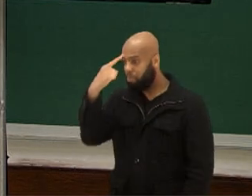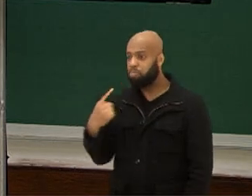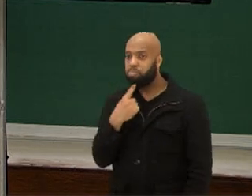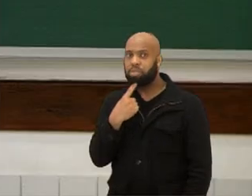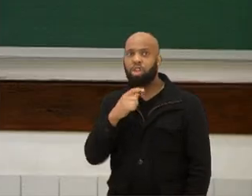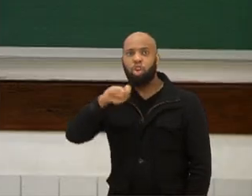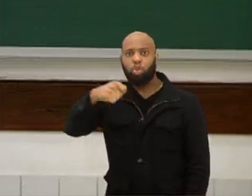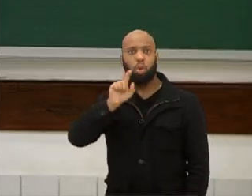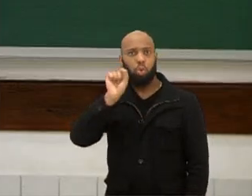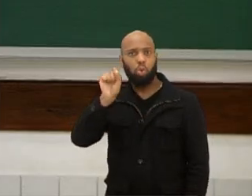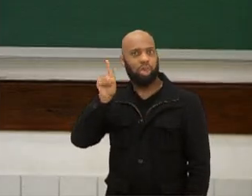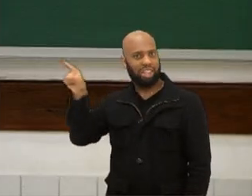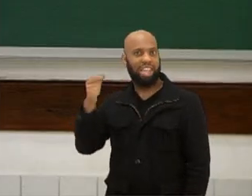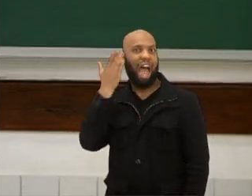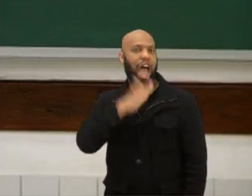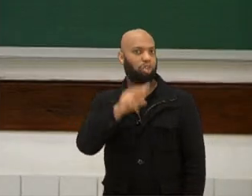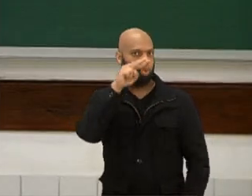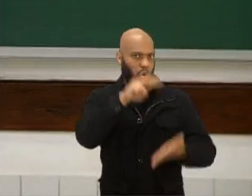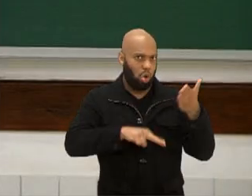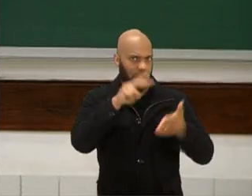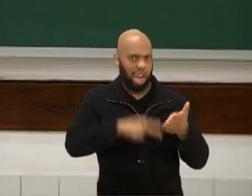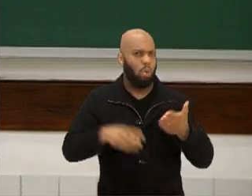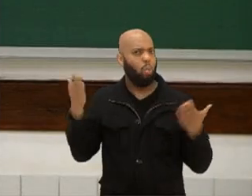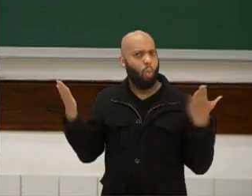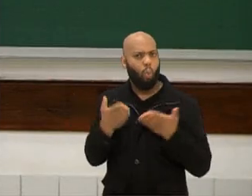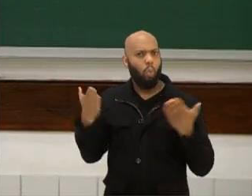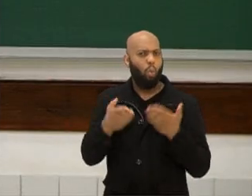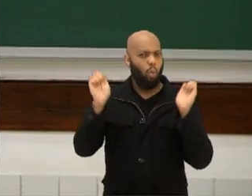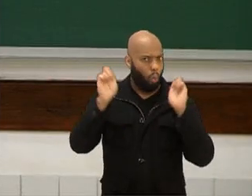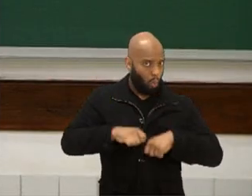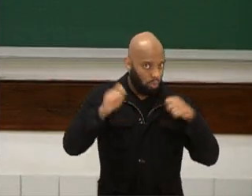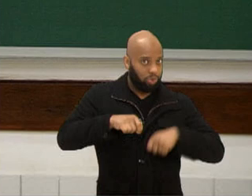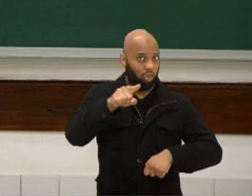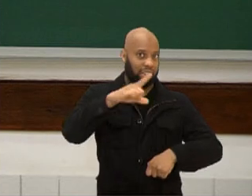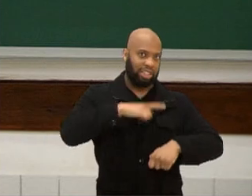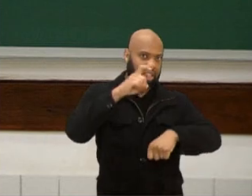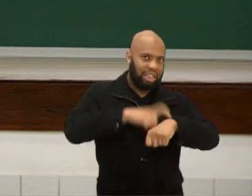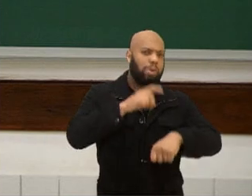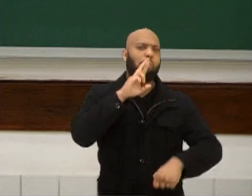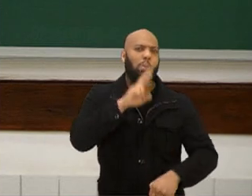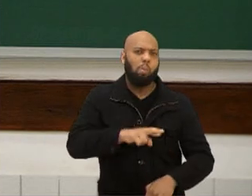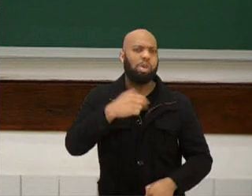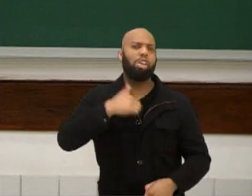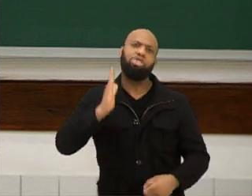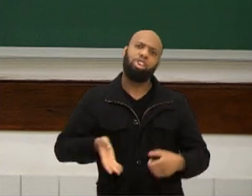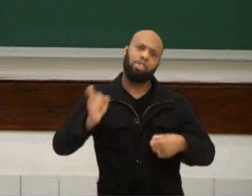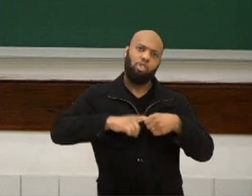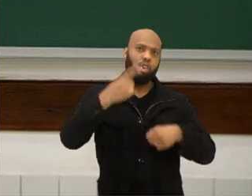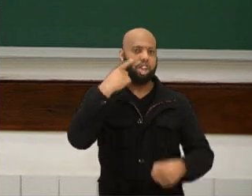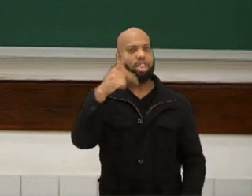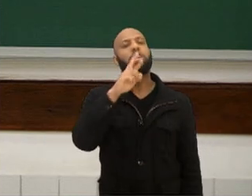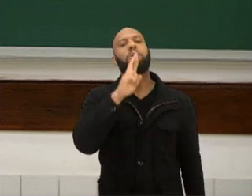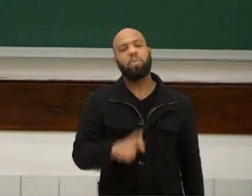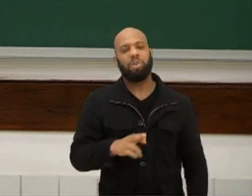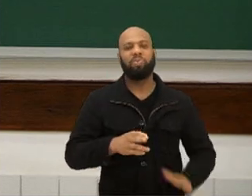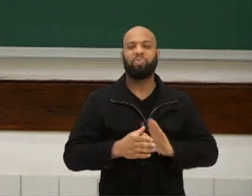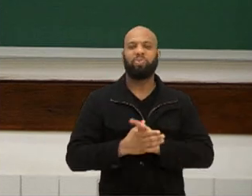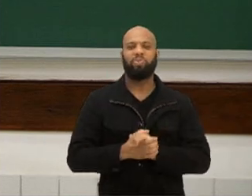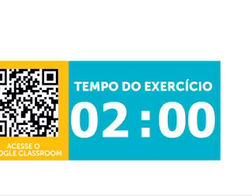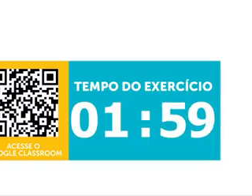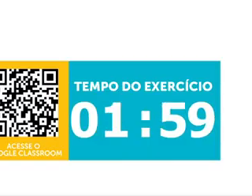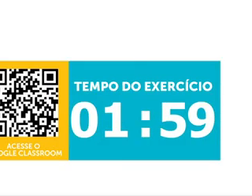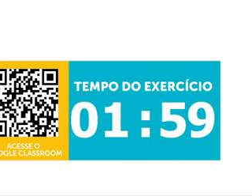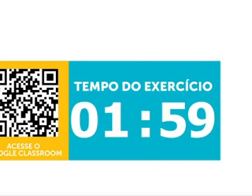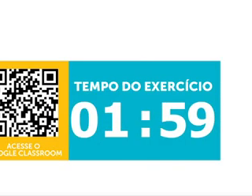do trecho apresentado? Só por esse trechinho, como que você imagina essa personagem? Vou dar um tempinho para você responder